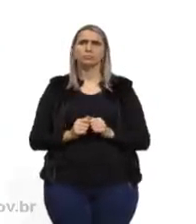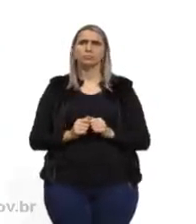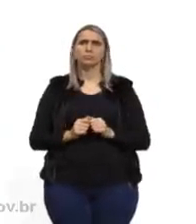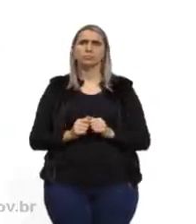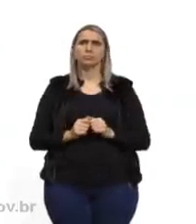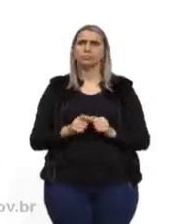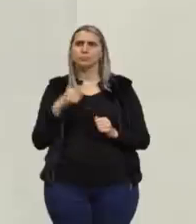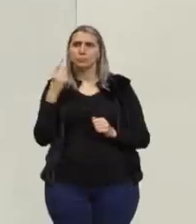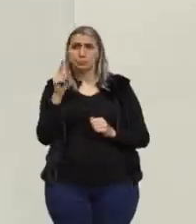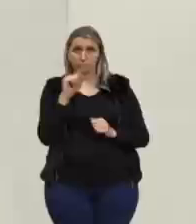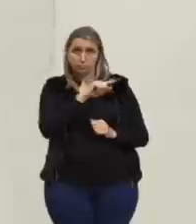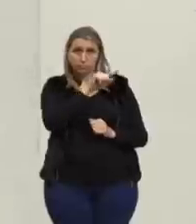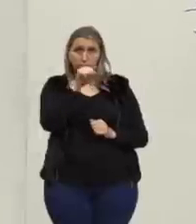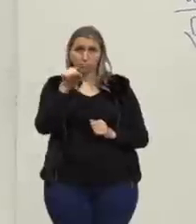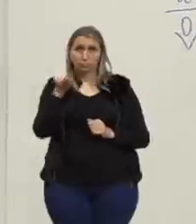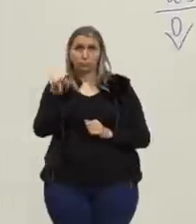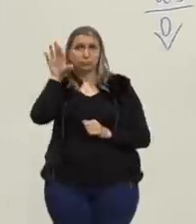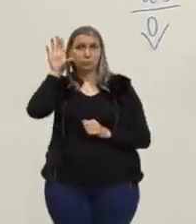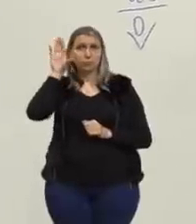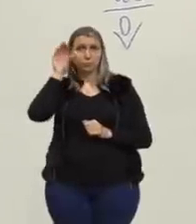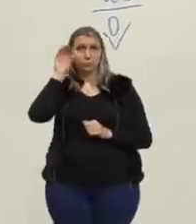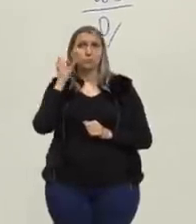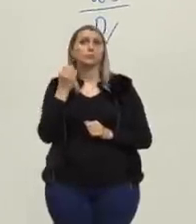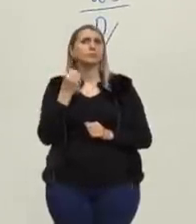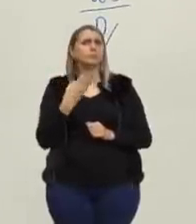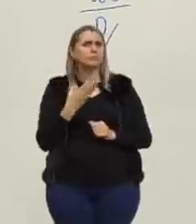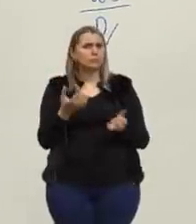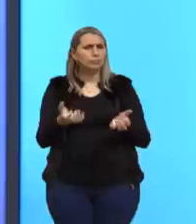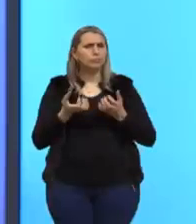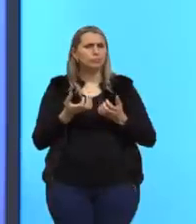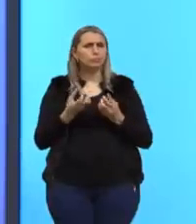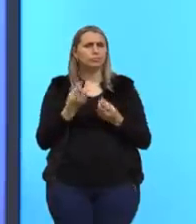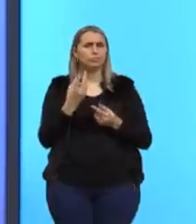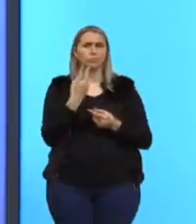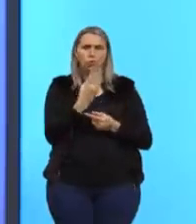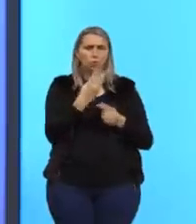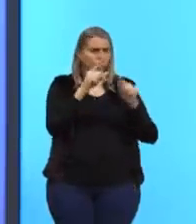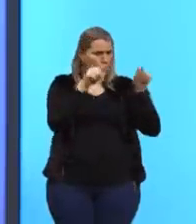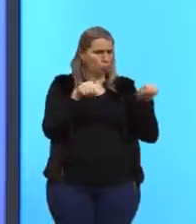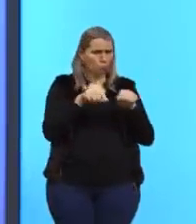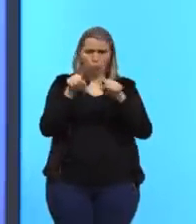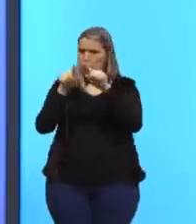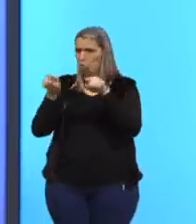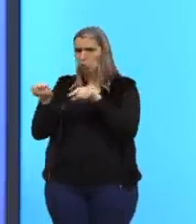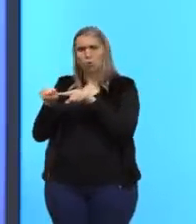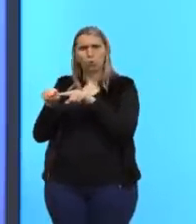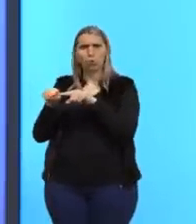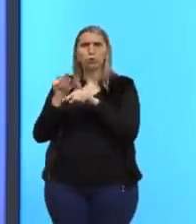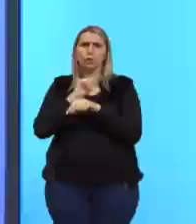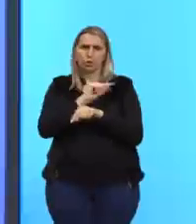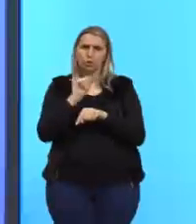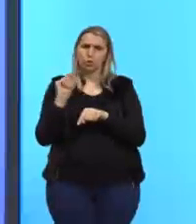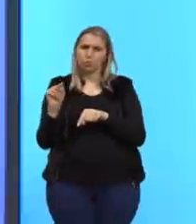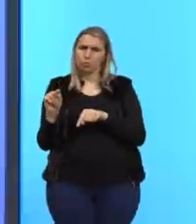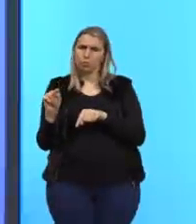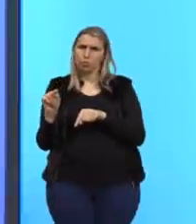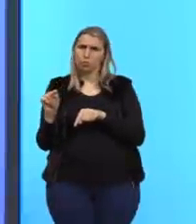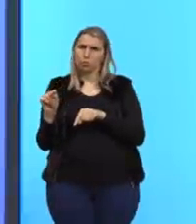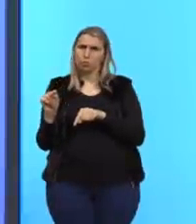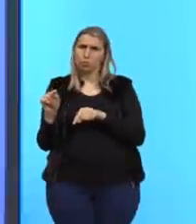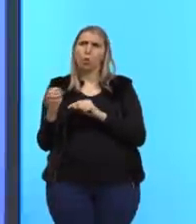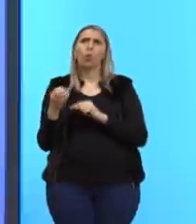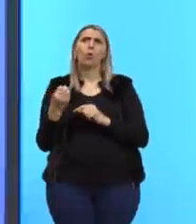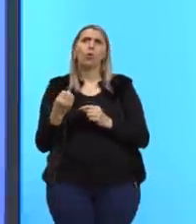que vocês observem bem o que, que nós vamos querer. Ó, tem dois triângulos para nós analisarmos. E esses triângulos estão aqui